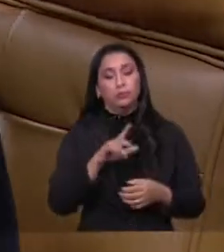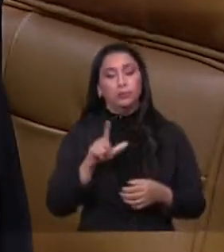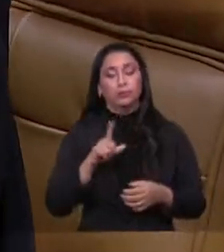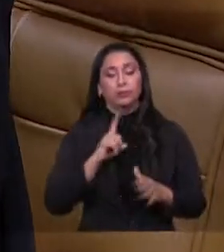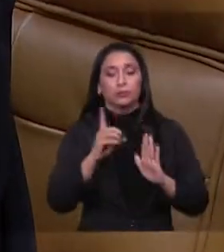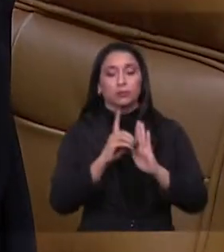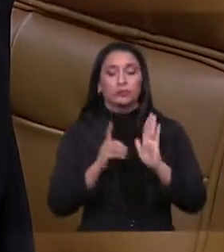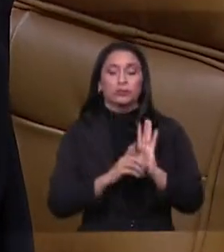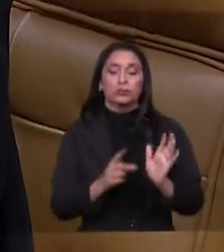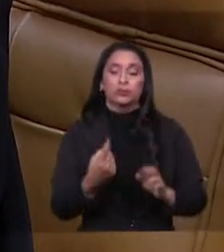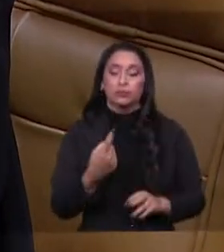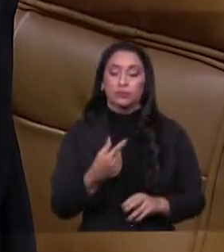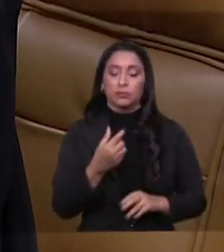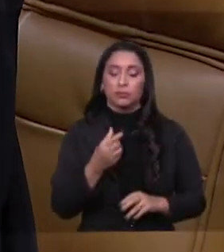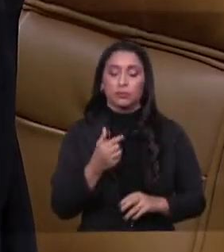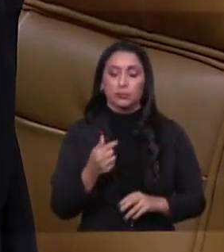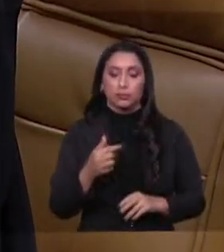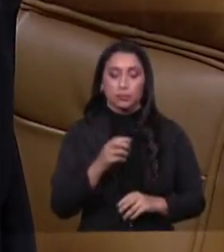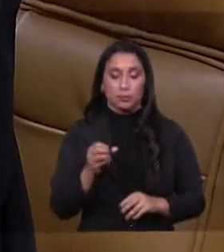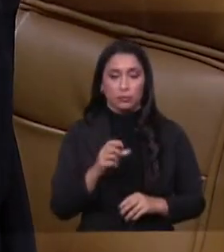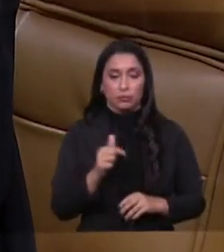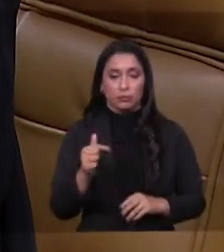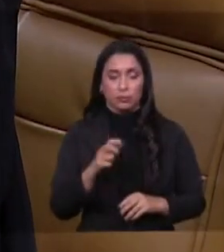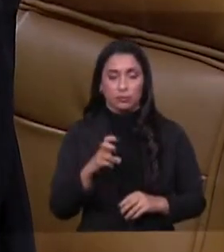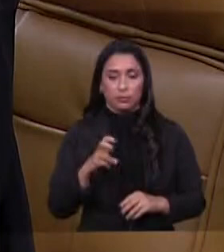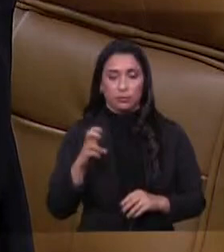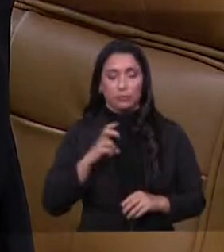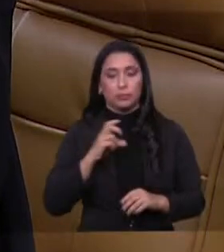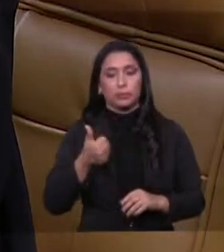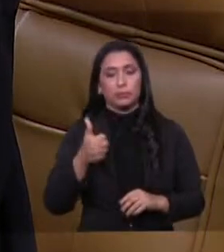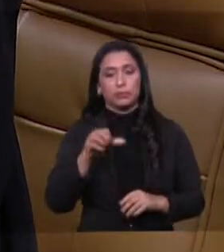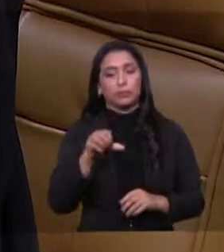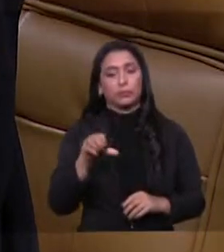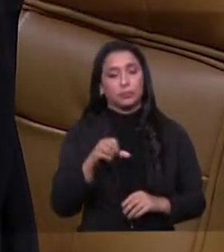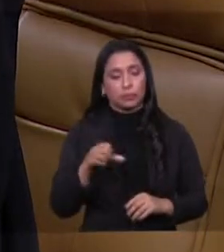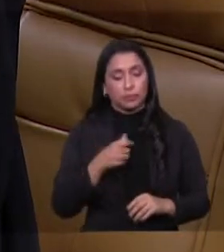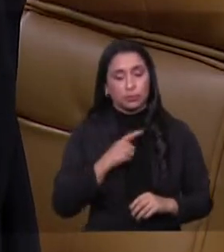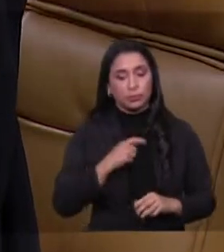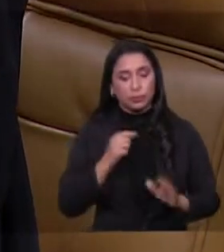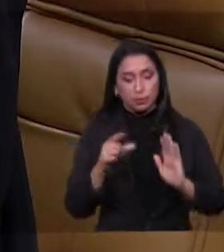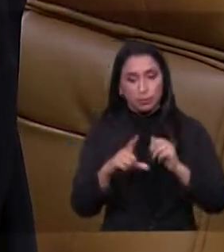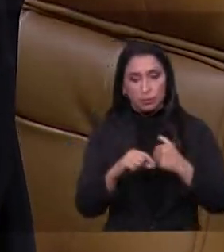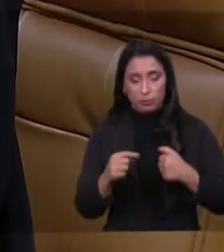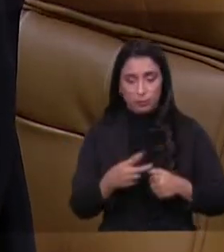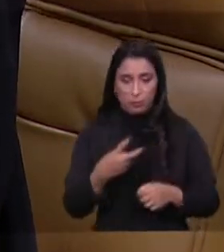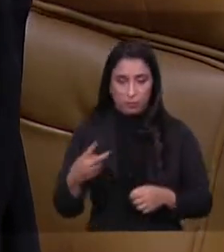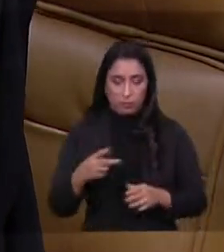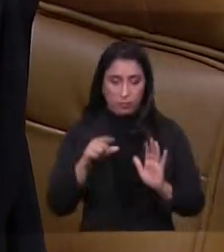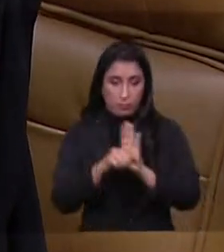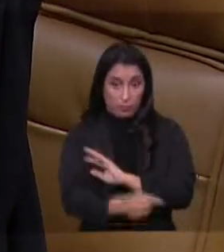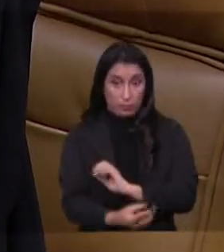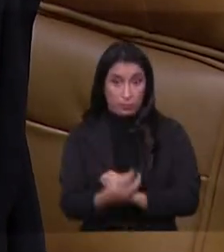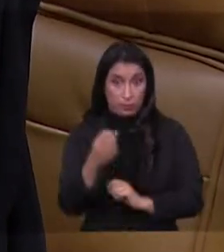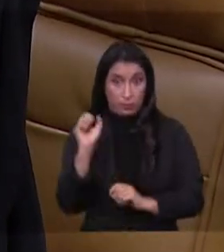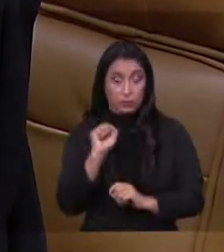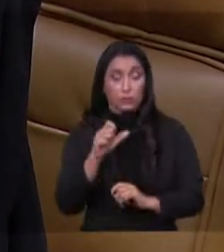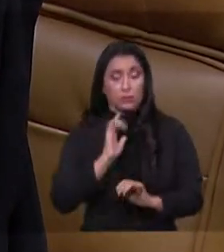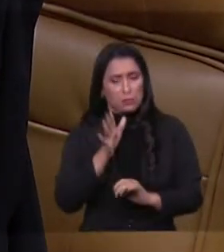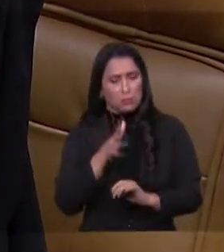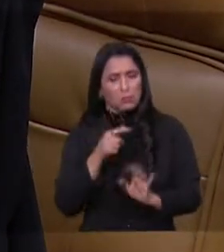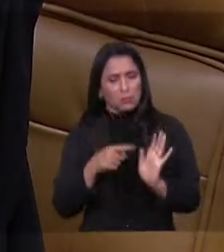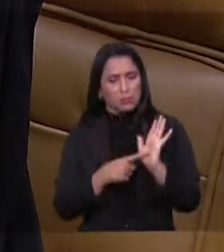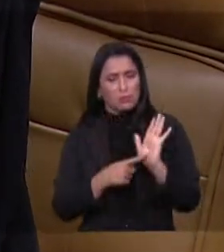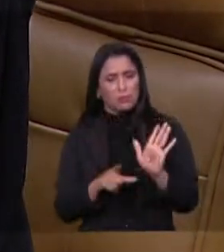que o Decreto 1775, de 96, em seu artigo 2º, parágrafo 8º, já prevê a